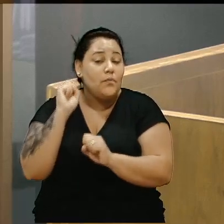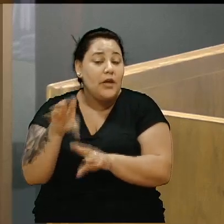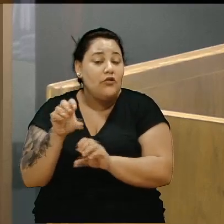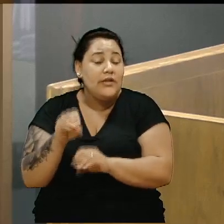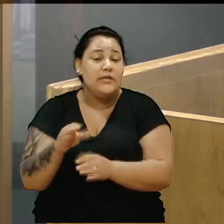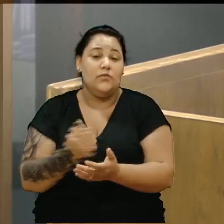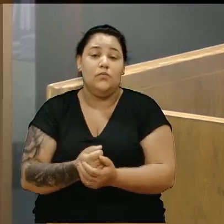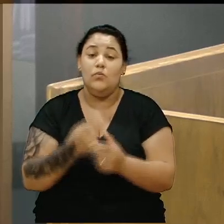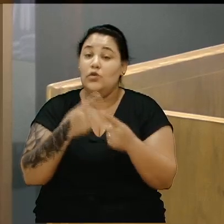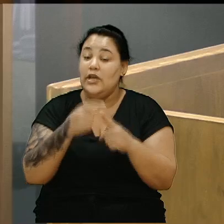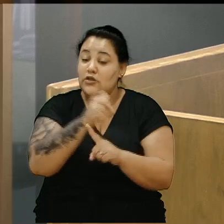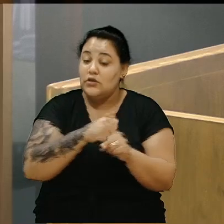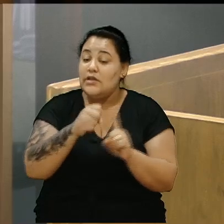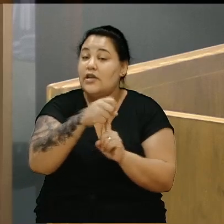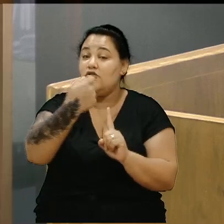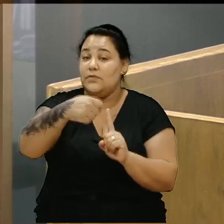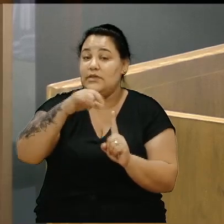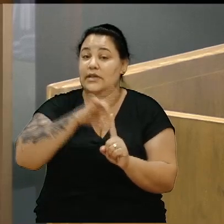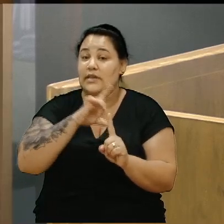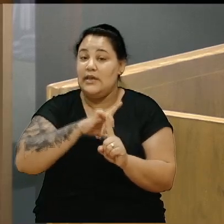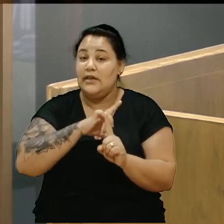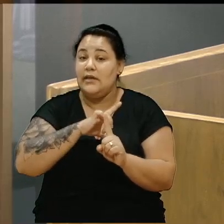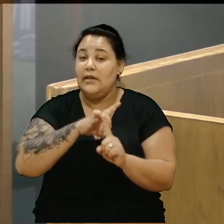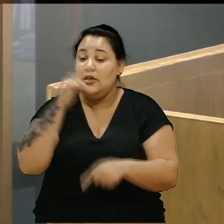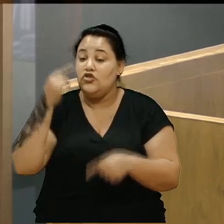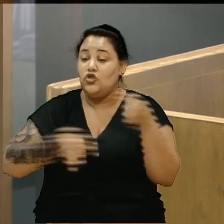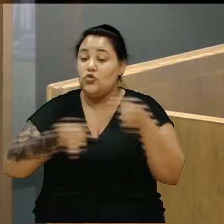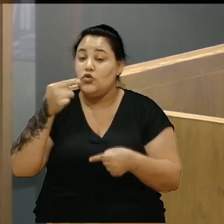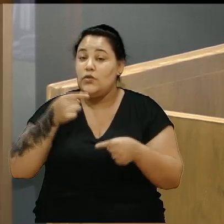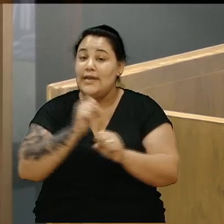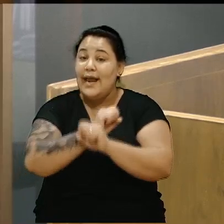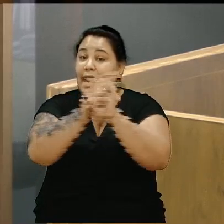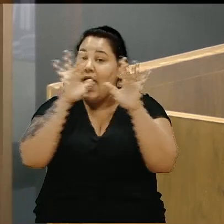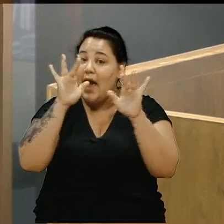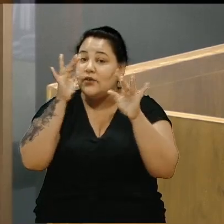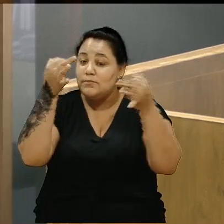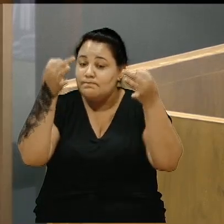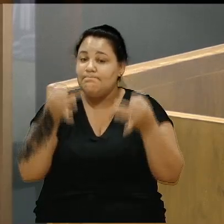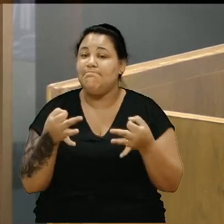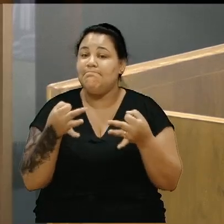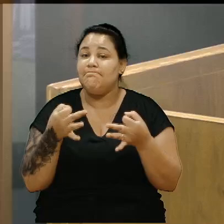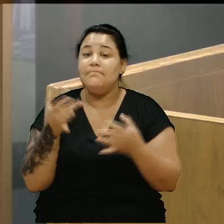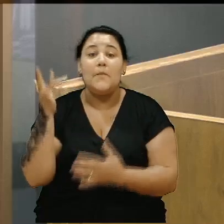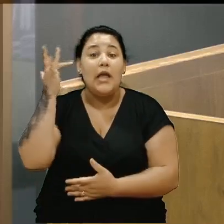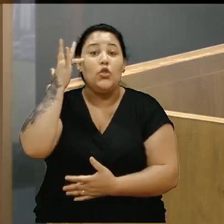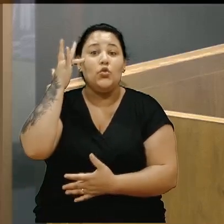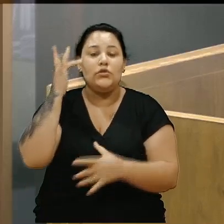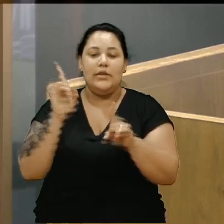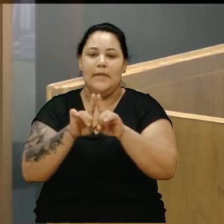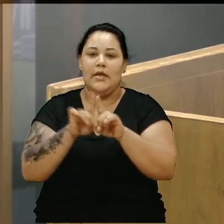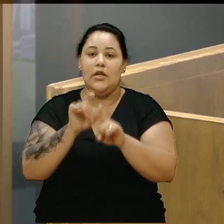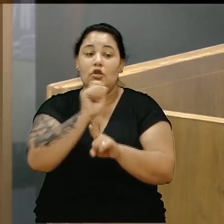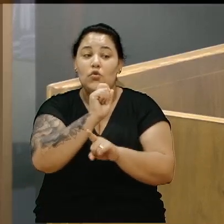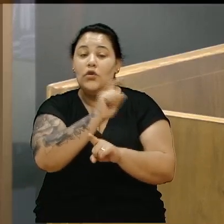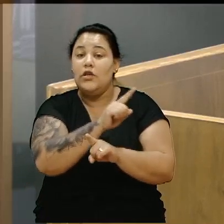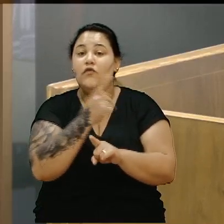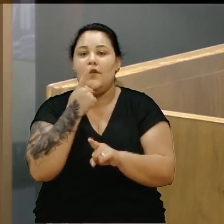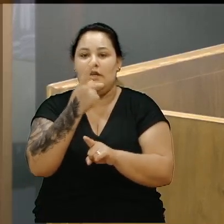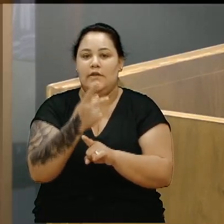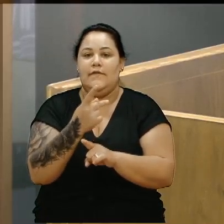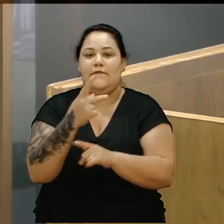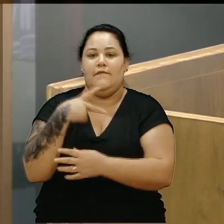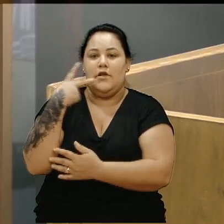tenhamos debates profícuos, debates maduros, e aquilo que o vereador Libardi trouxe hoje